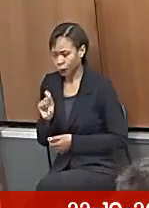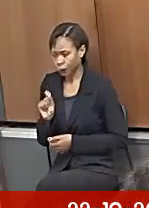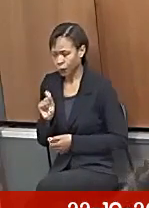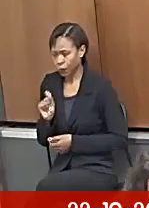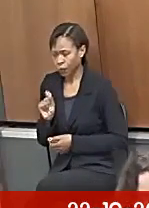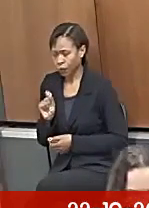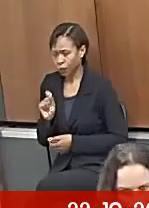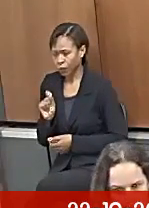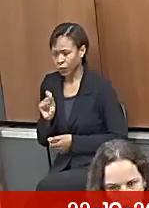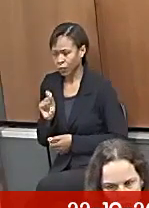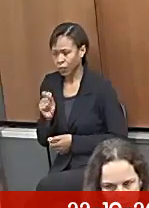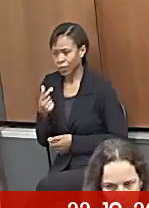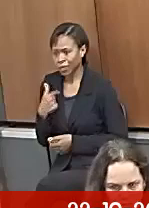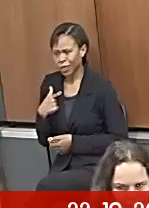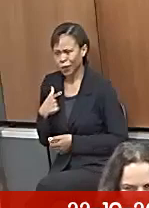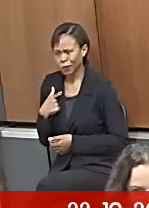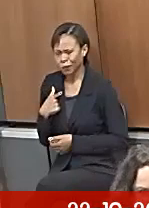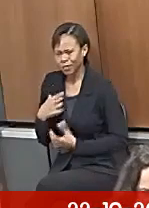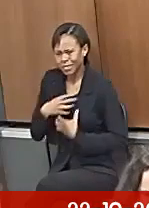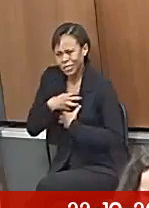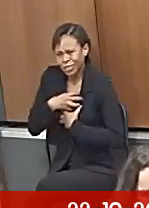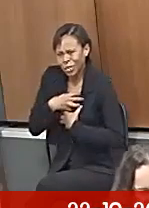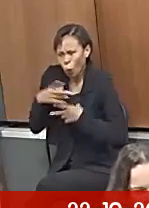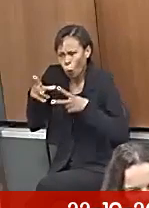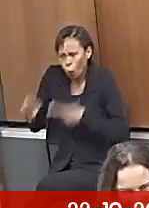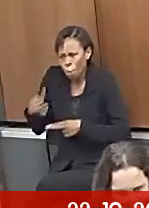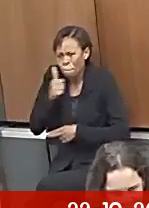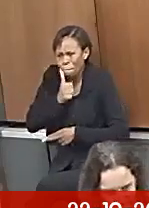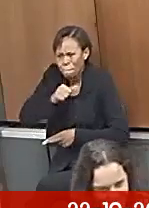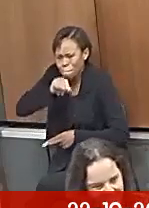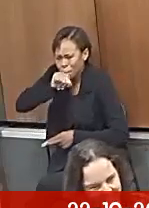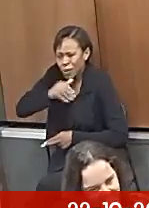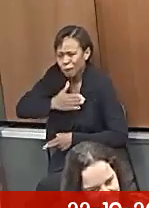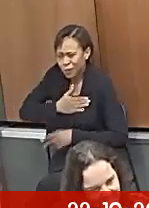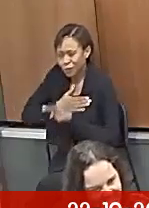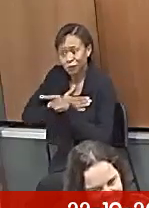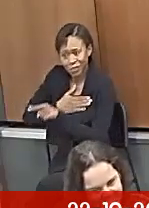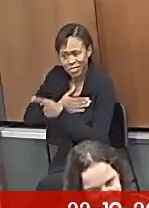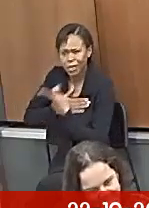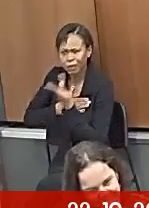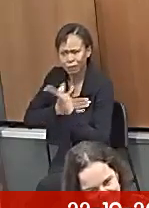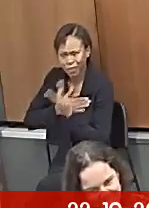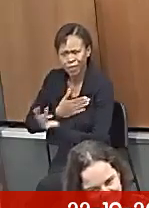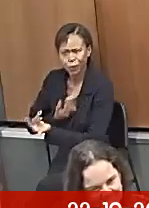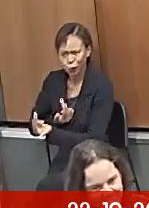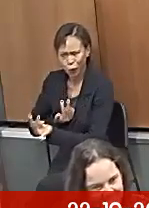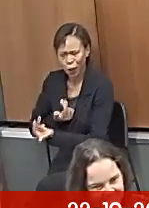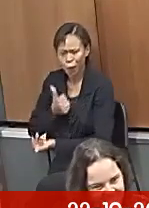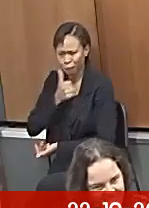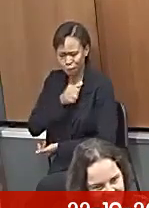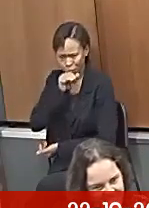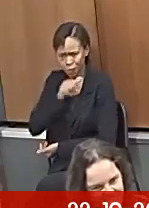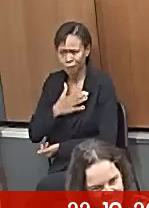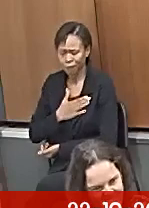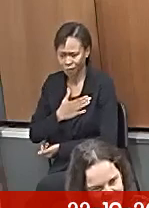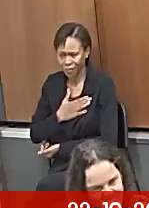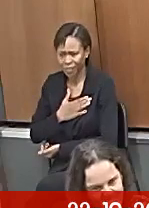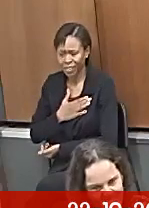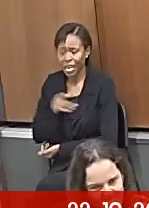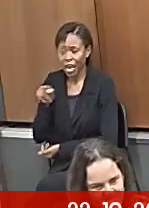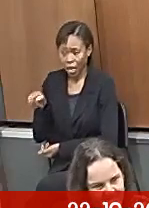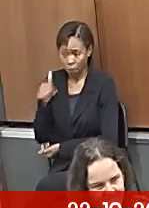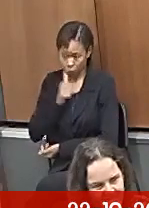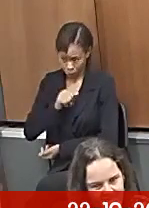dizer como se eu vi a minha mãe na sua fala. Ela, apesar de não ter